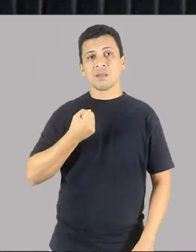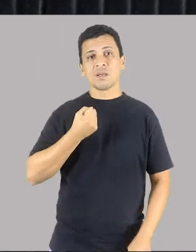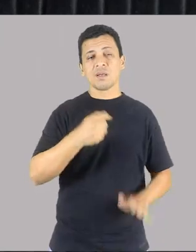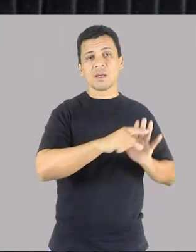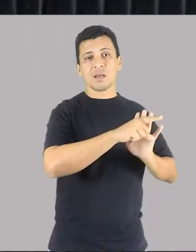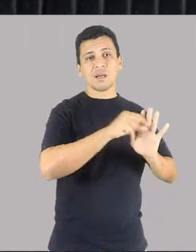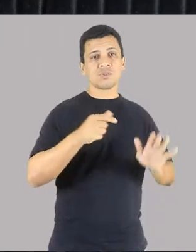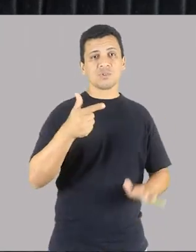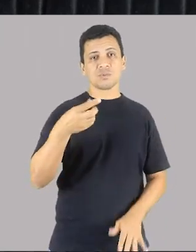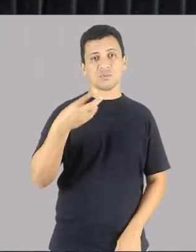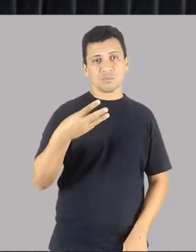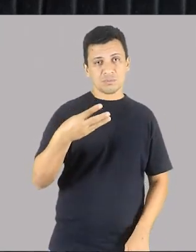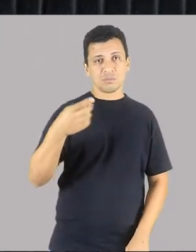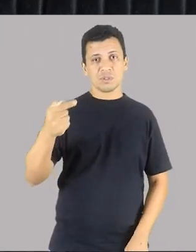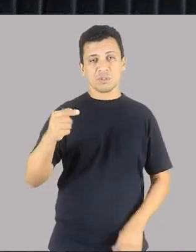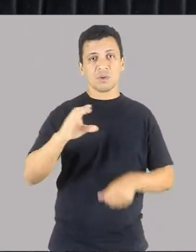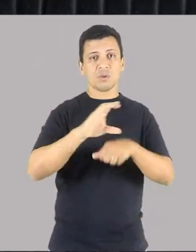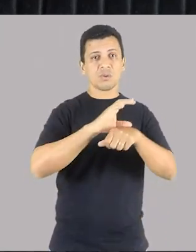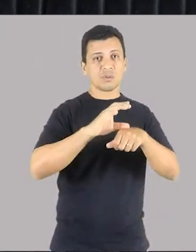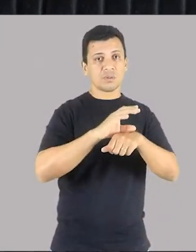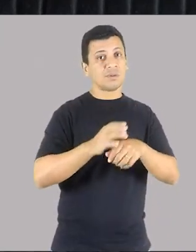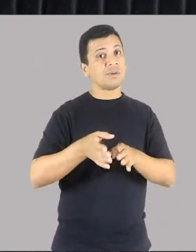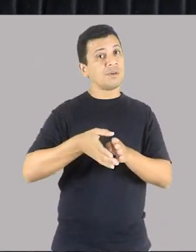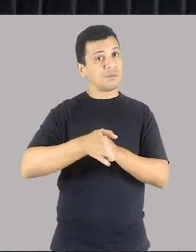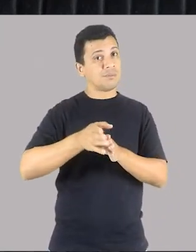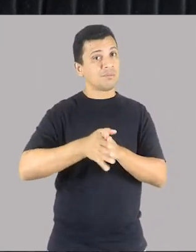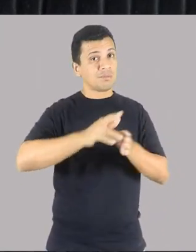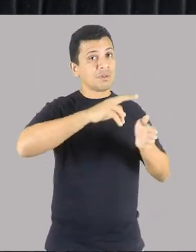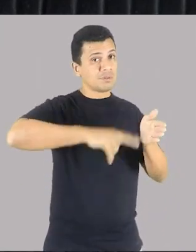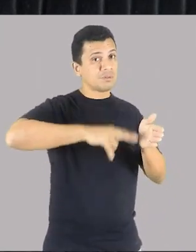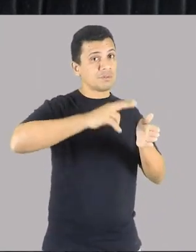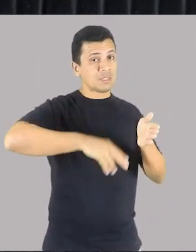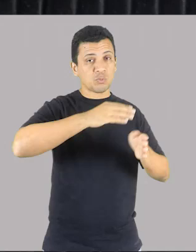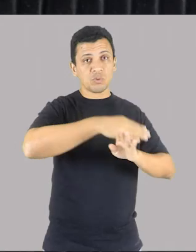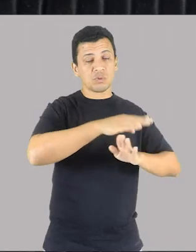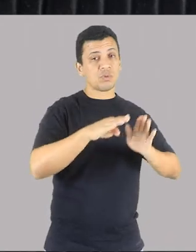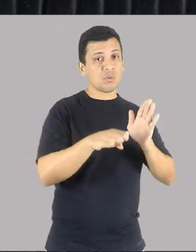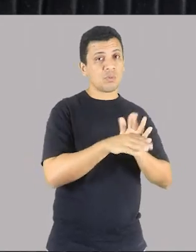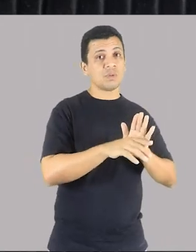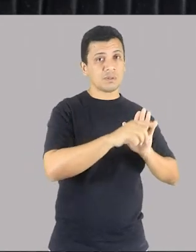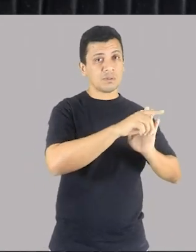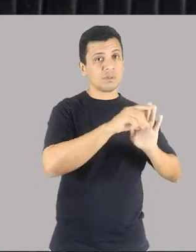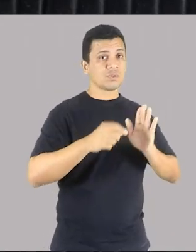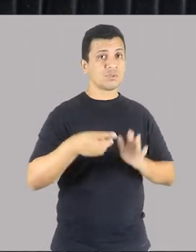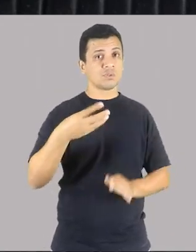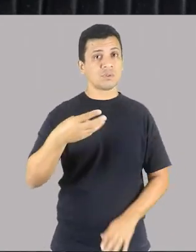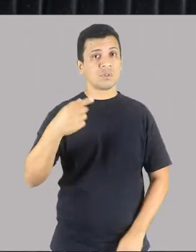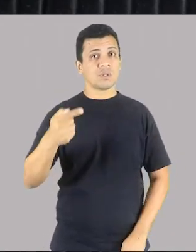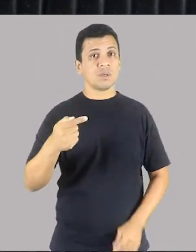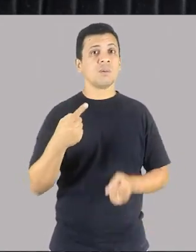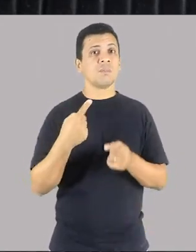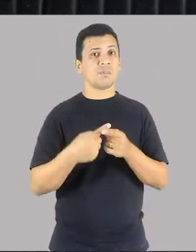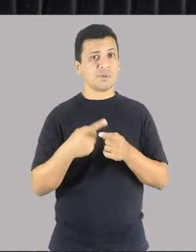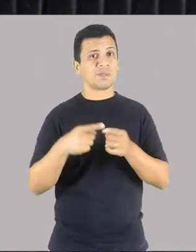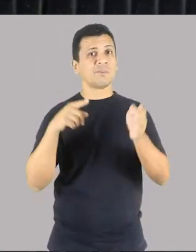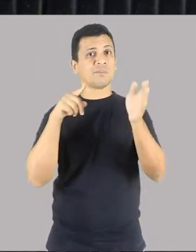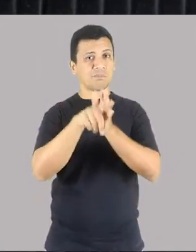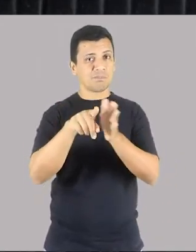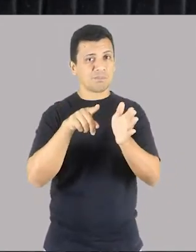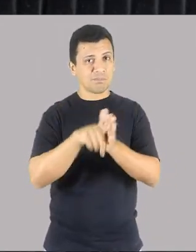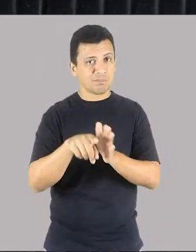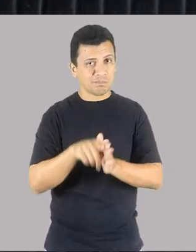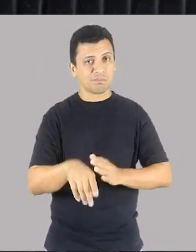princípios para tratar inicialmente da administração pública, perfeito? Mas agora vamos tratar de princípios expressos